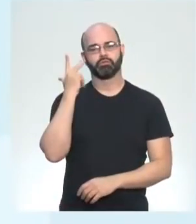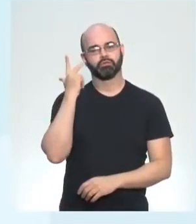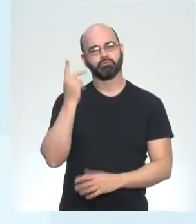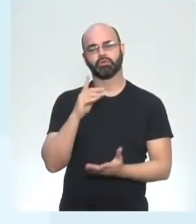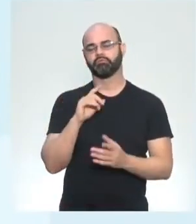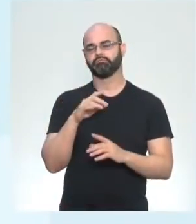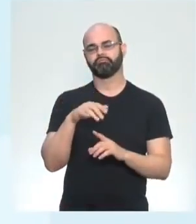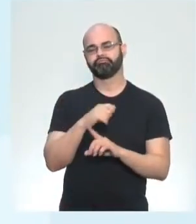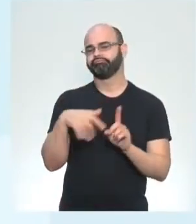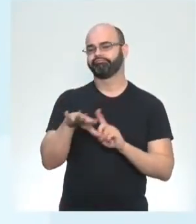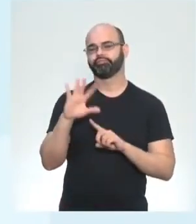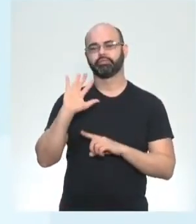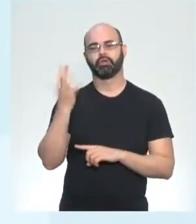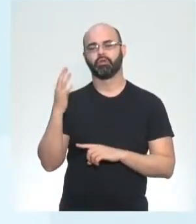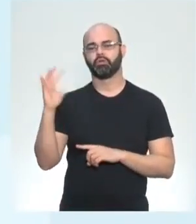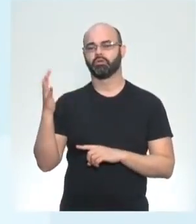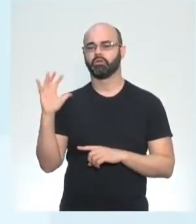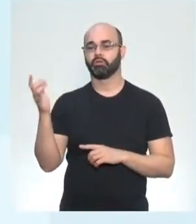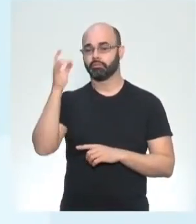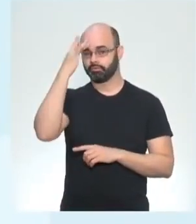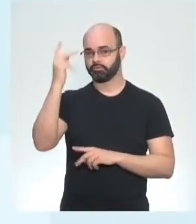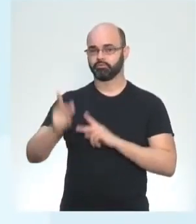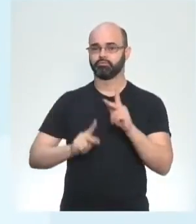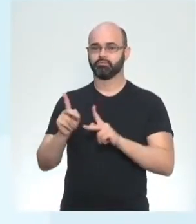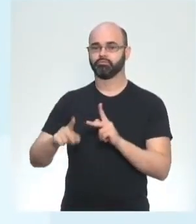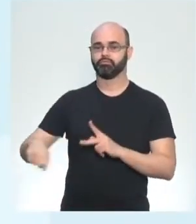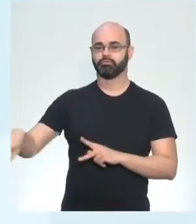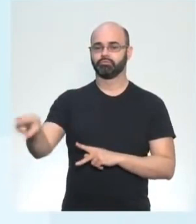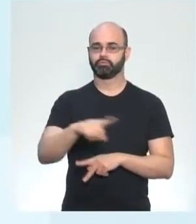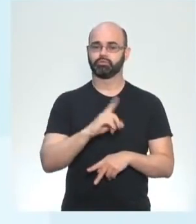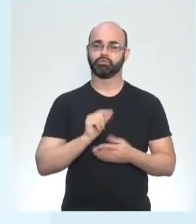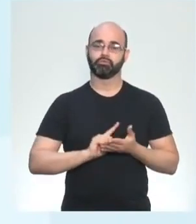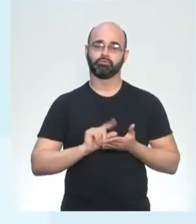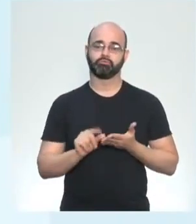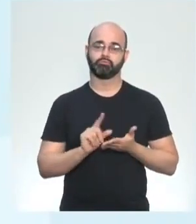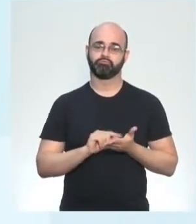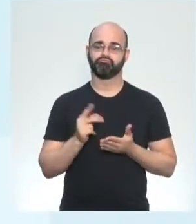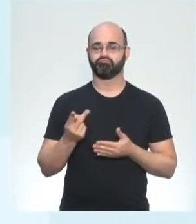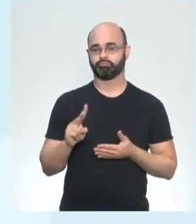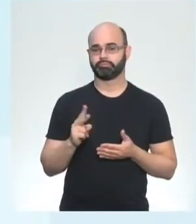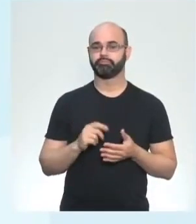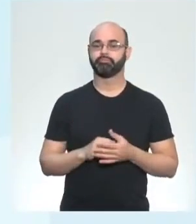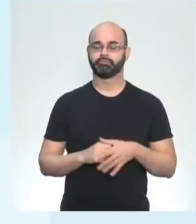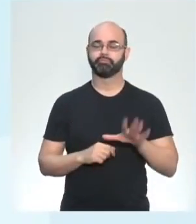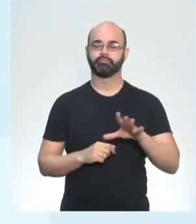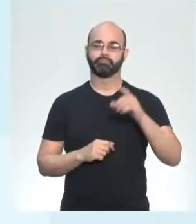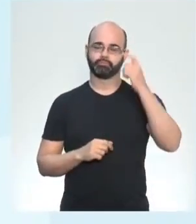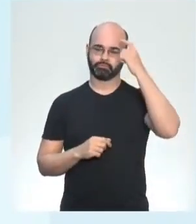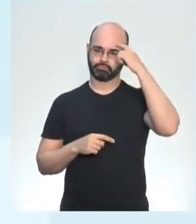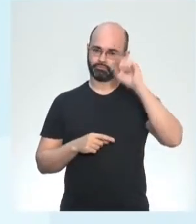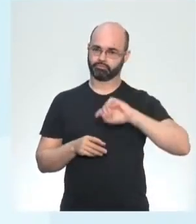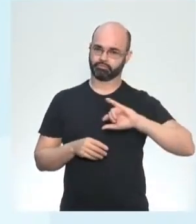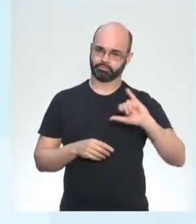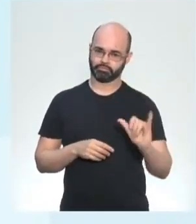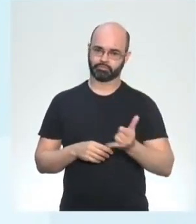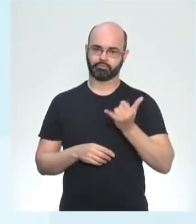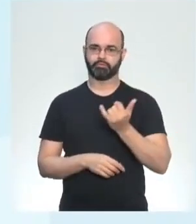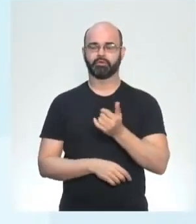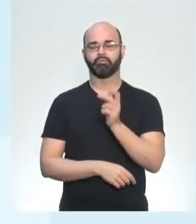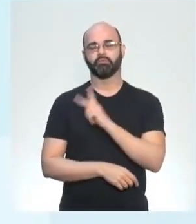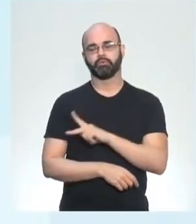acontecimentos cotidianos que atinge a população ou de artigos. Nessa parte aí também aproveita o professor e o aluno,